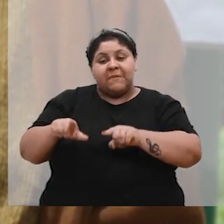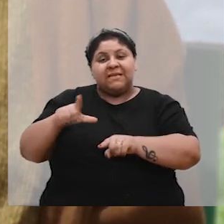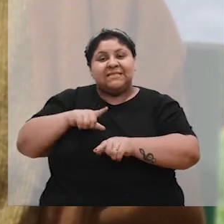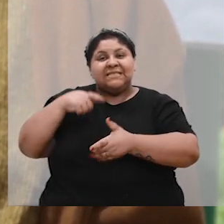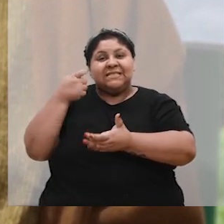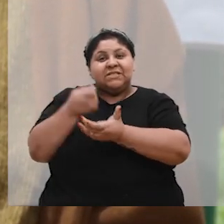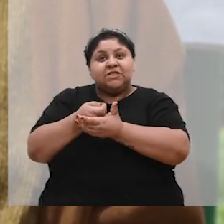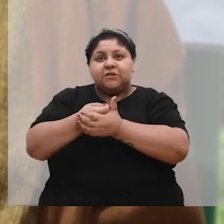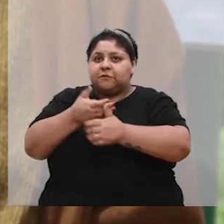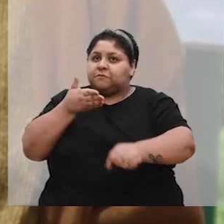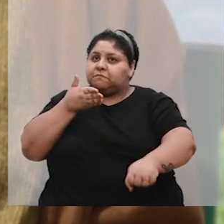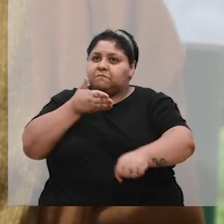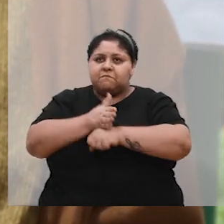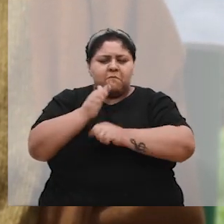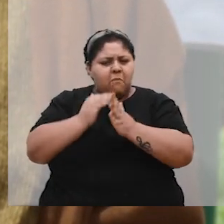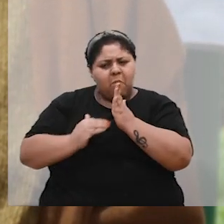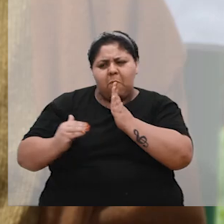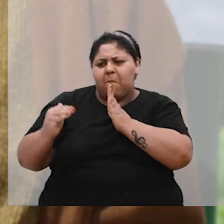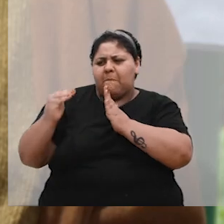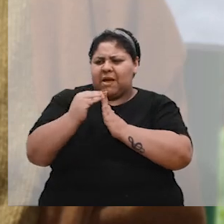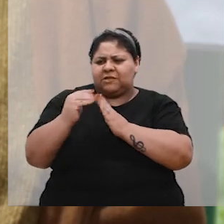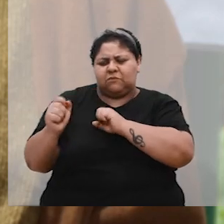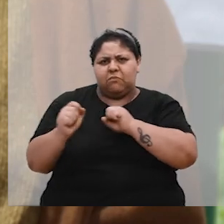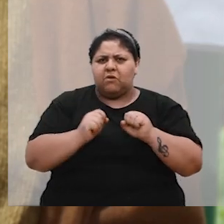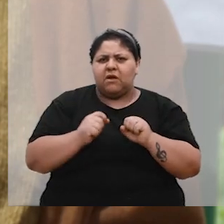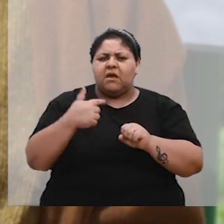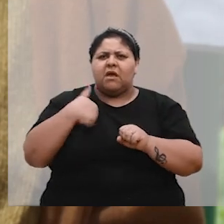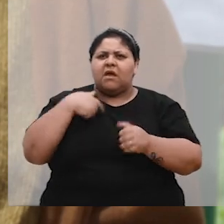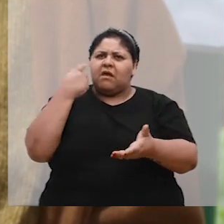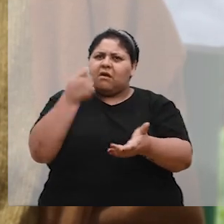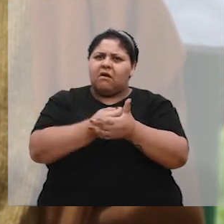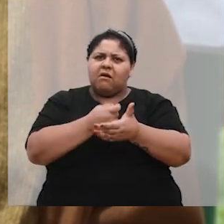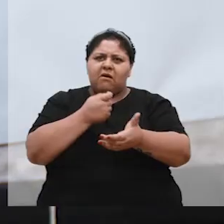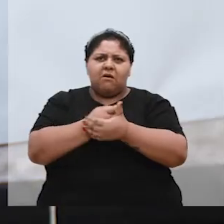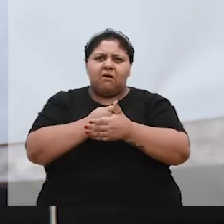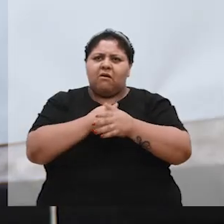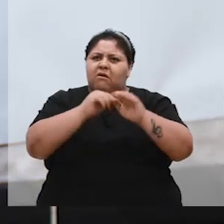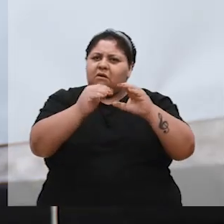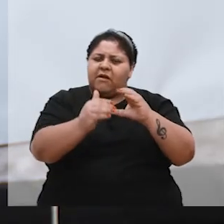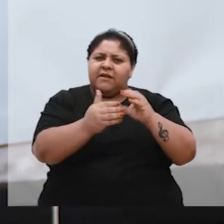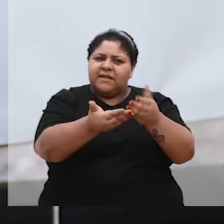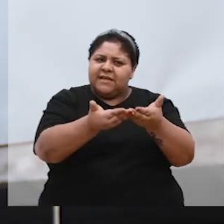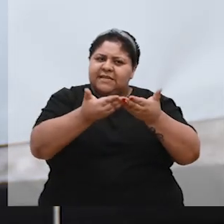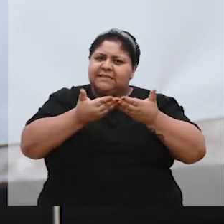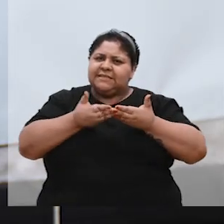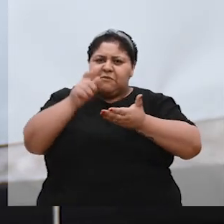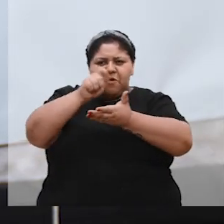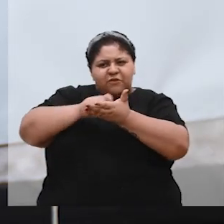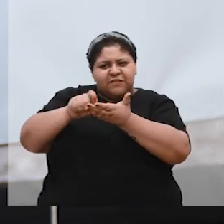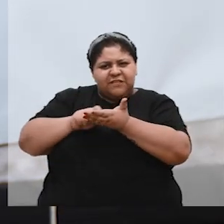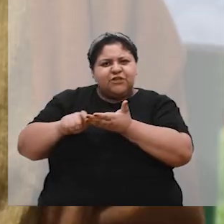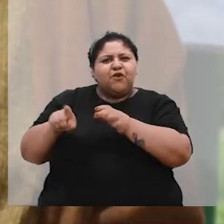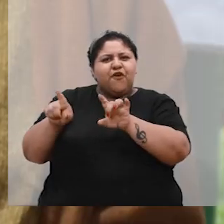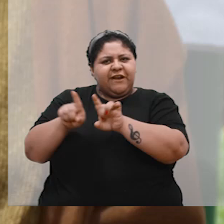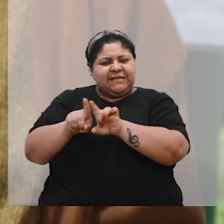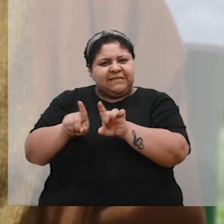tentei participar o máximo possível, eu tentei receber os escritores que vinham de fora,